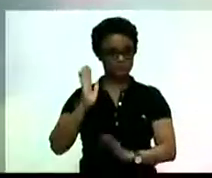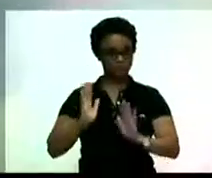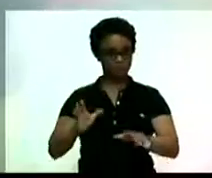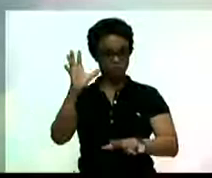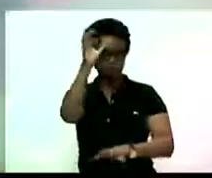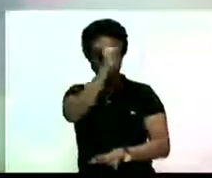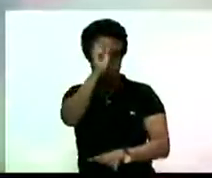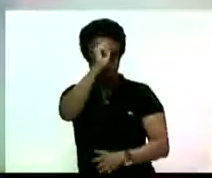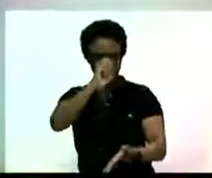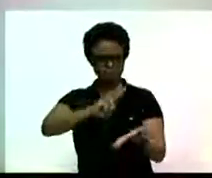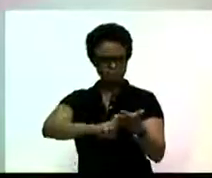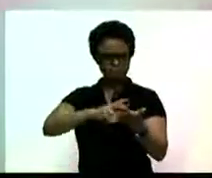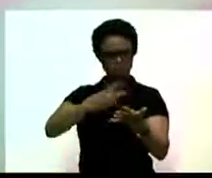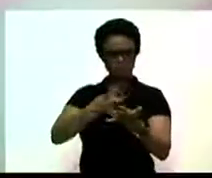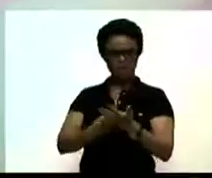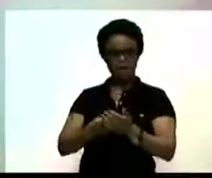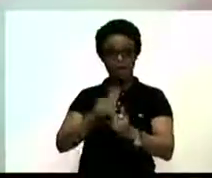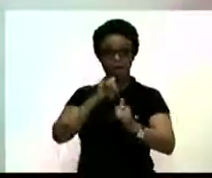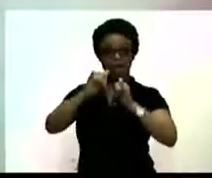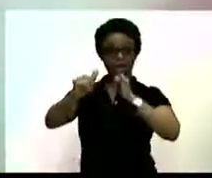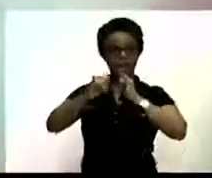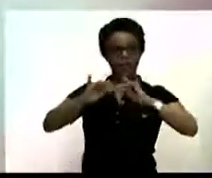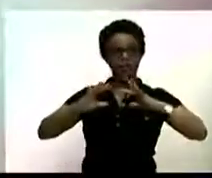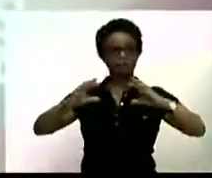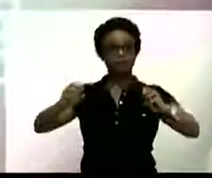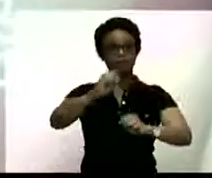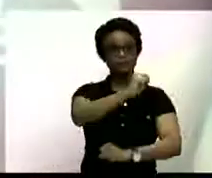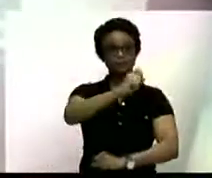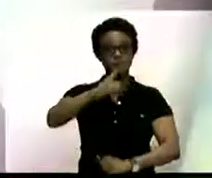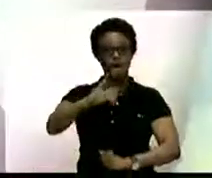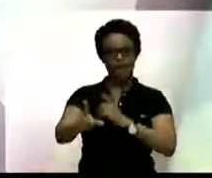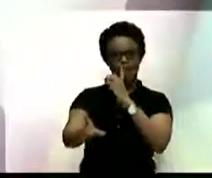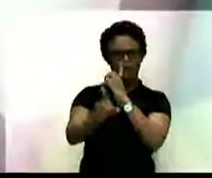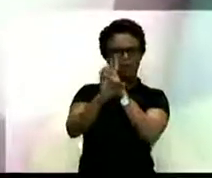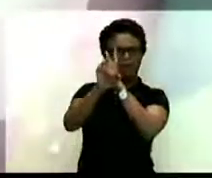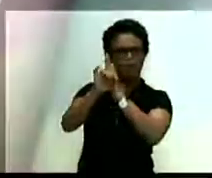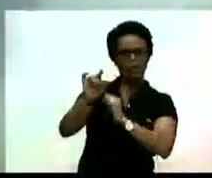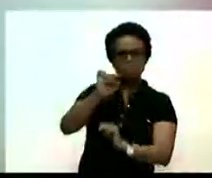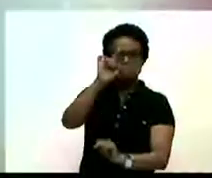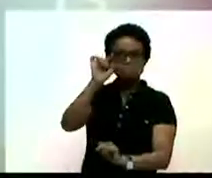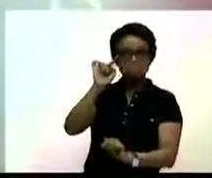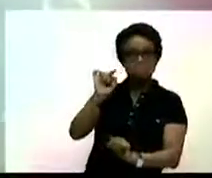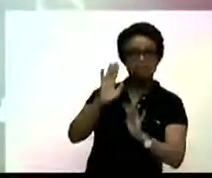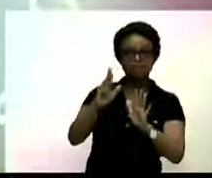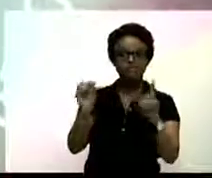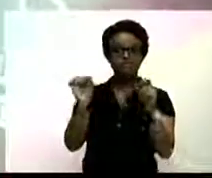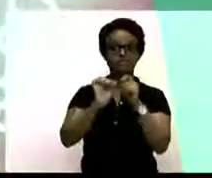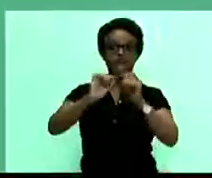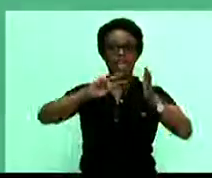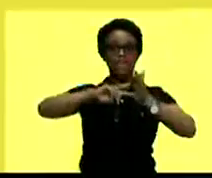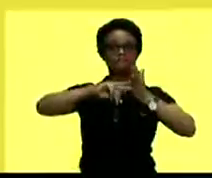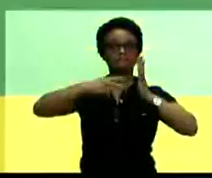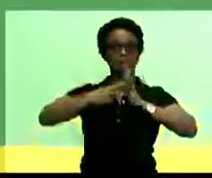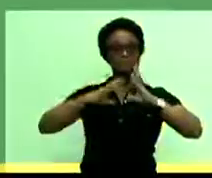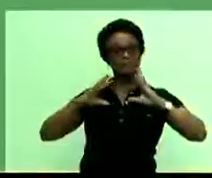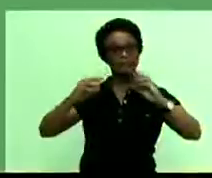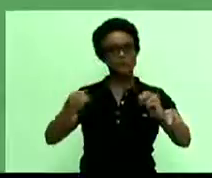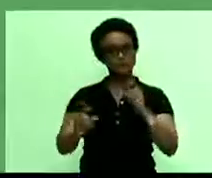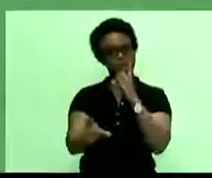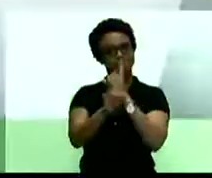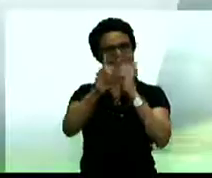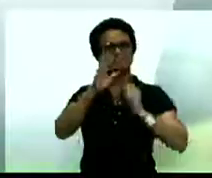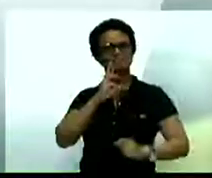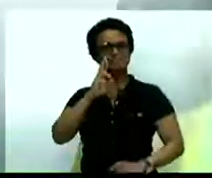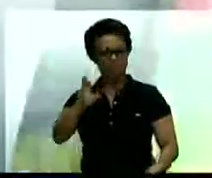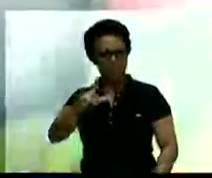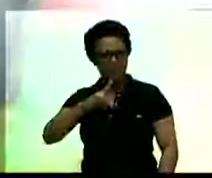interpretamos o enunciado da SP. Levantamos hipóteses sobre ela e aplicamos os conceitos para resolvê-la.